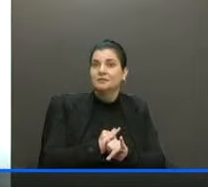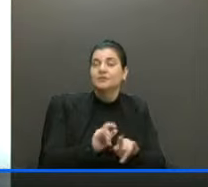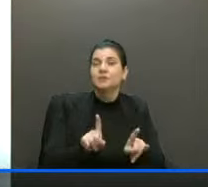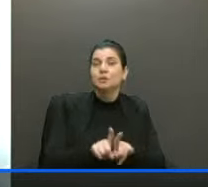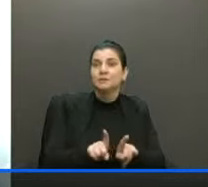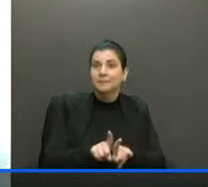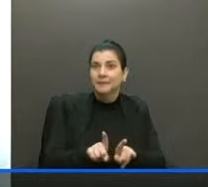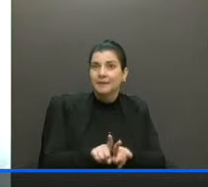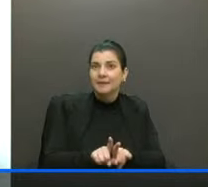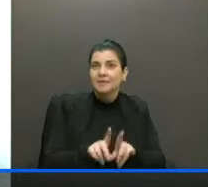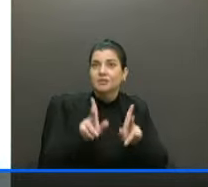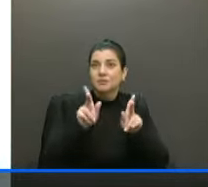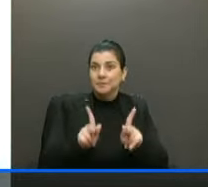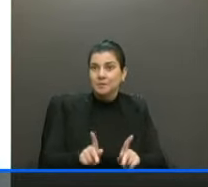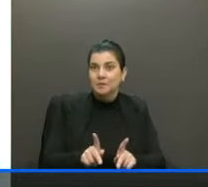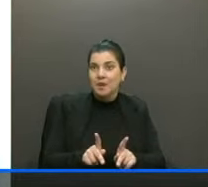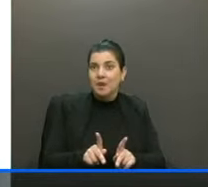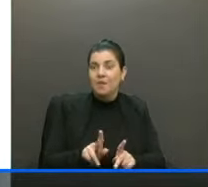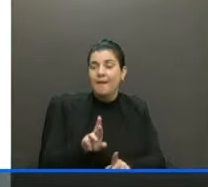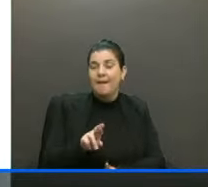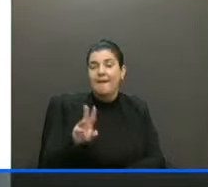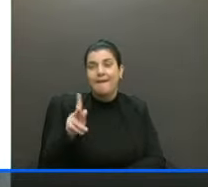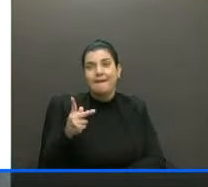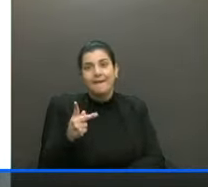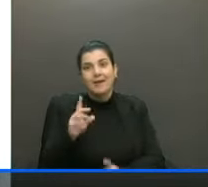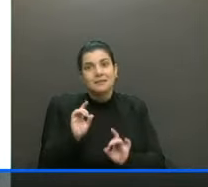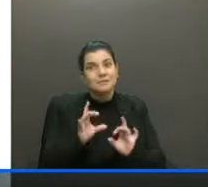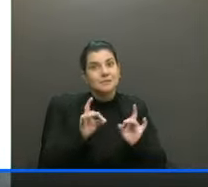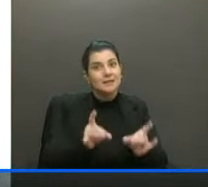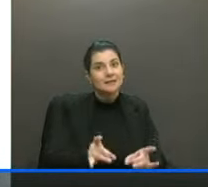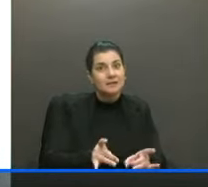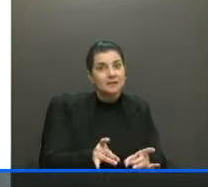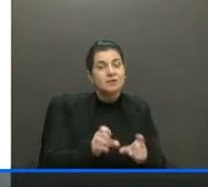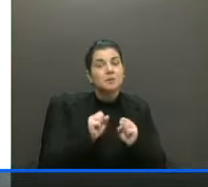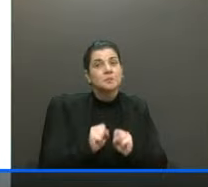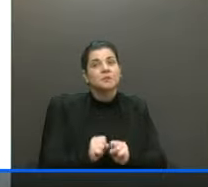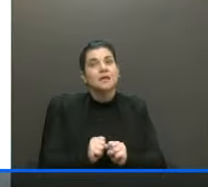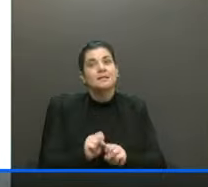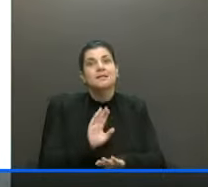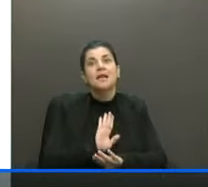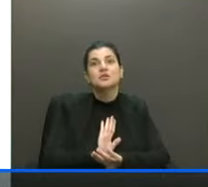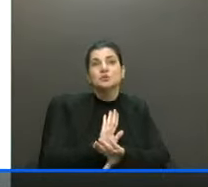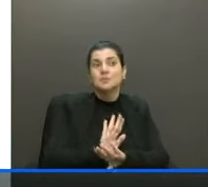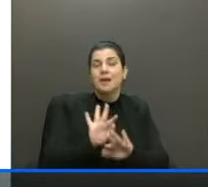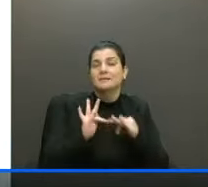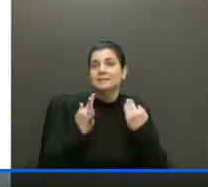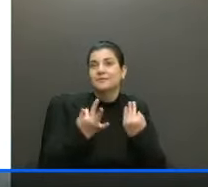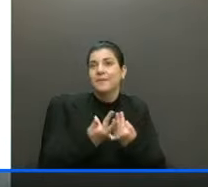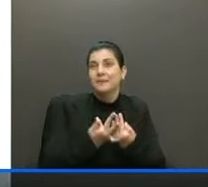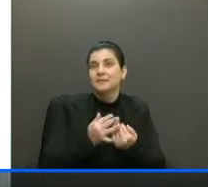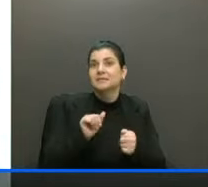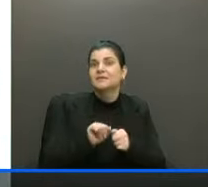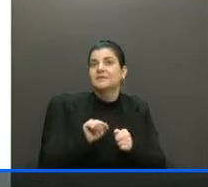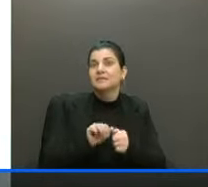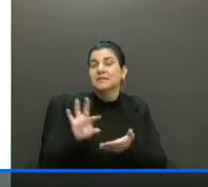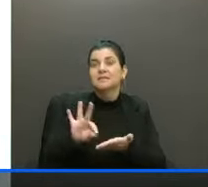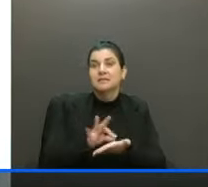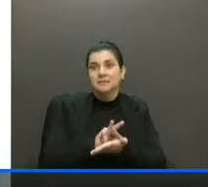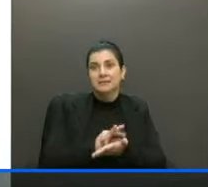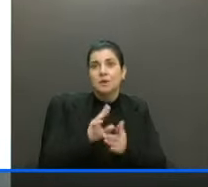como de pessoal, né, de RH especializado, que pudesse auxiliar essas famílias a fazerem essa